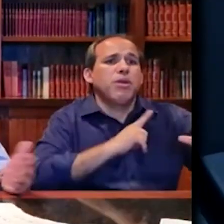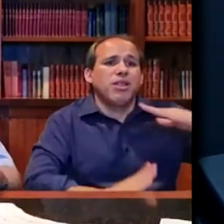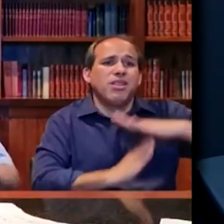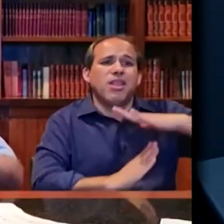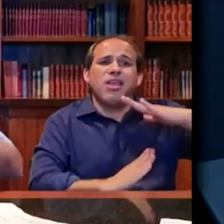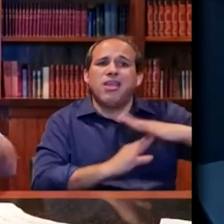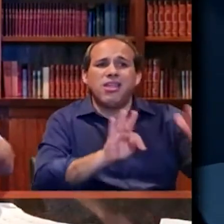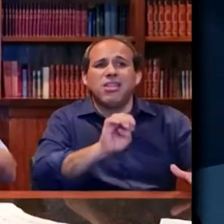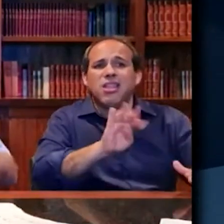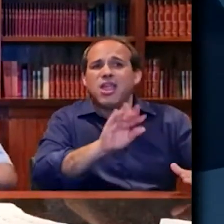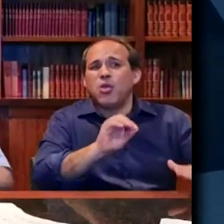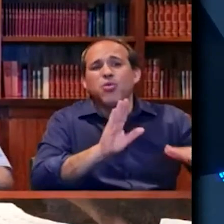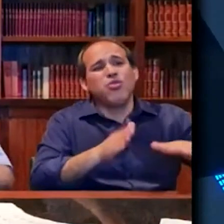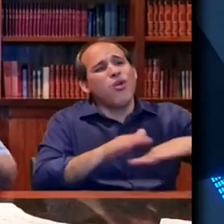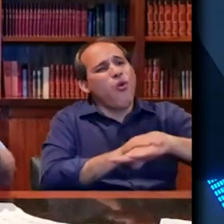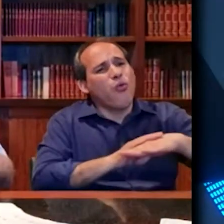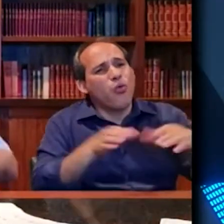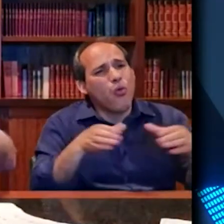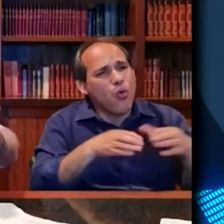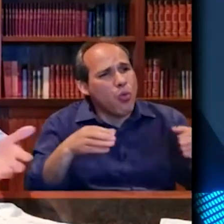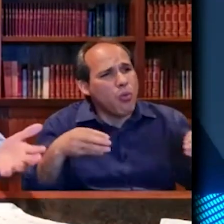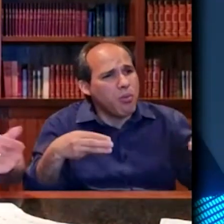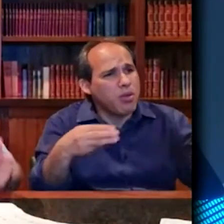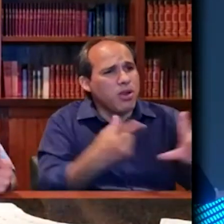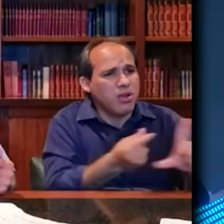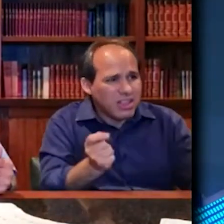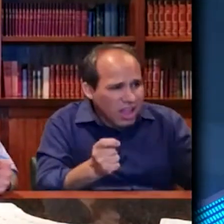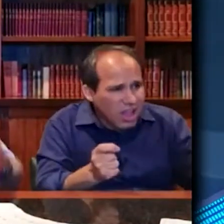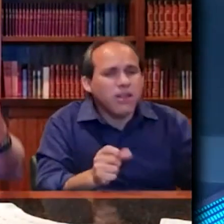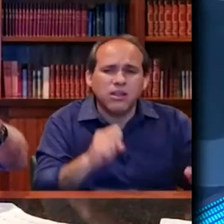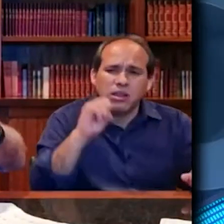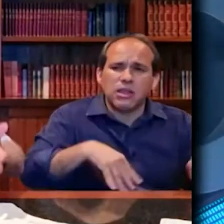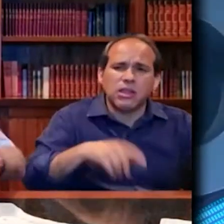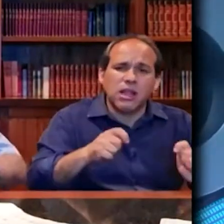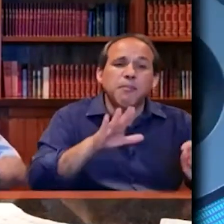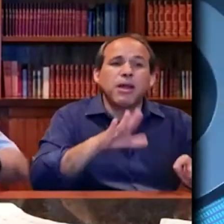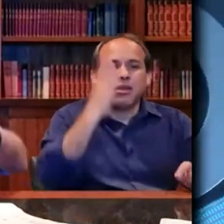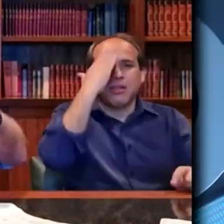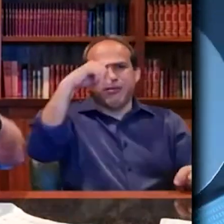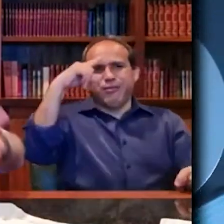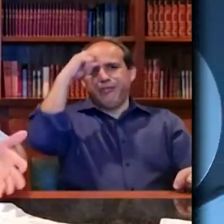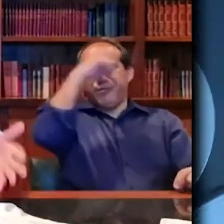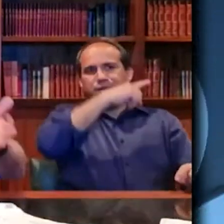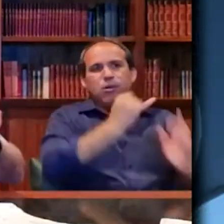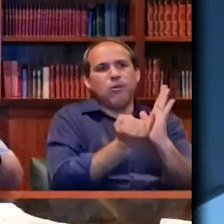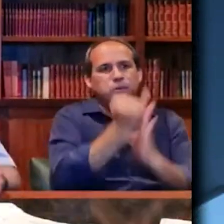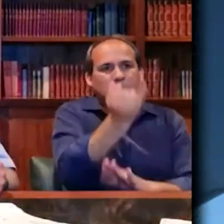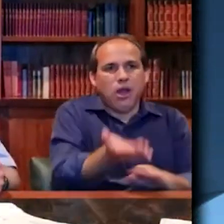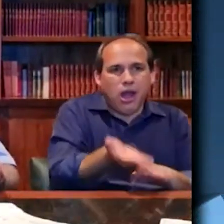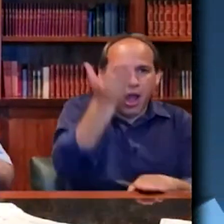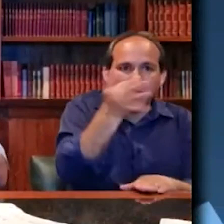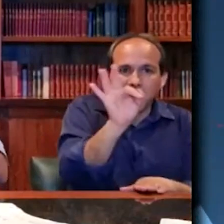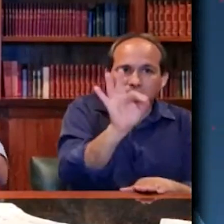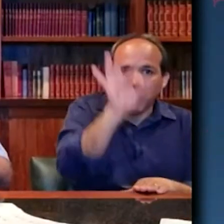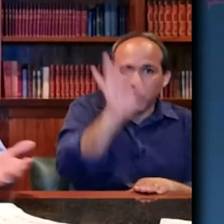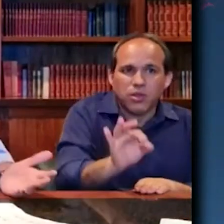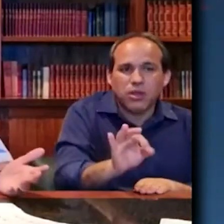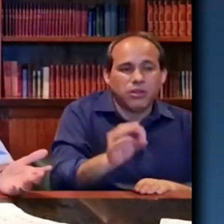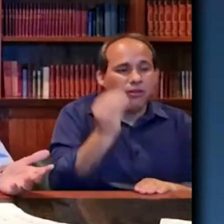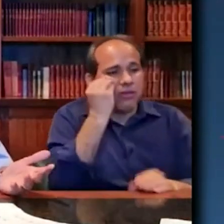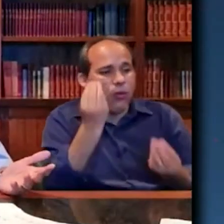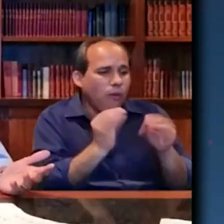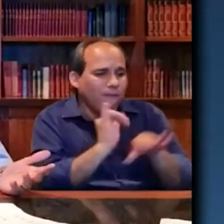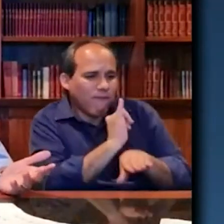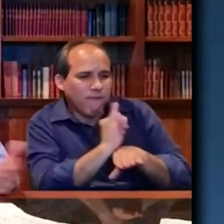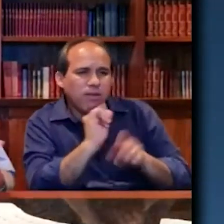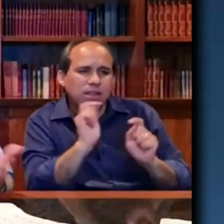se elege. E a gente sabe que, se nós olharmos a terceira via, que está comprimida